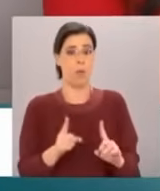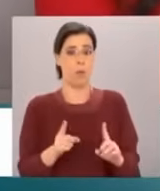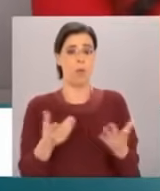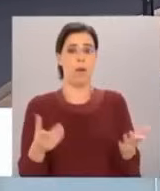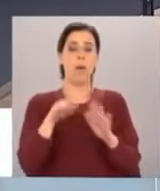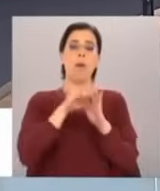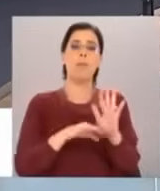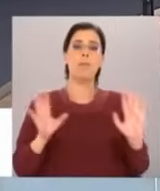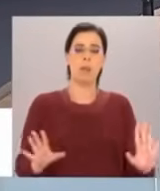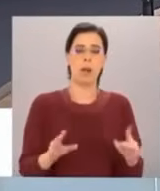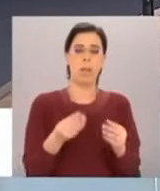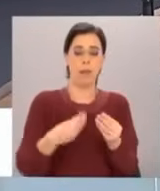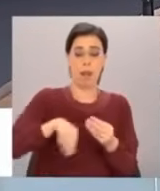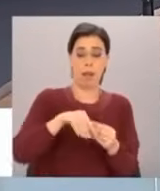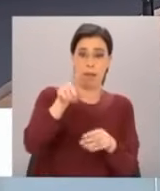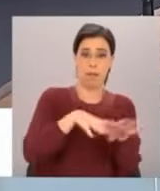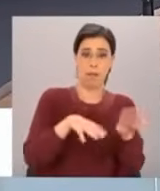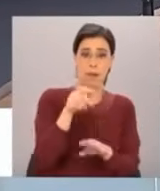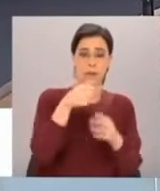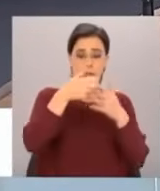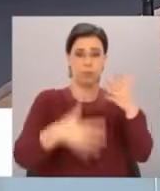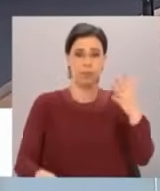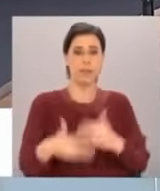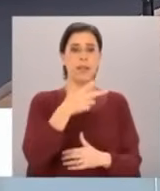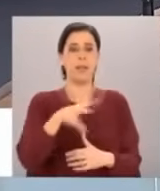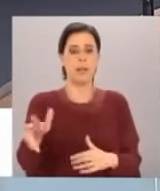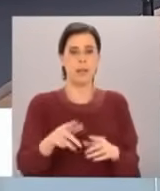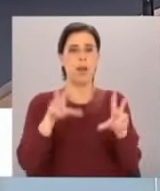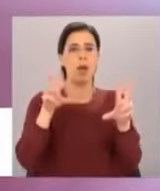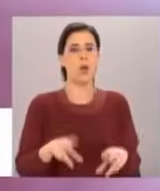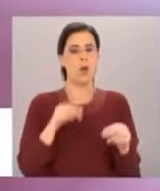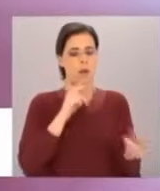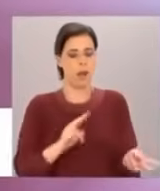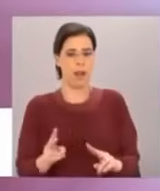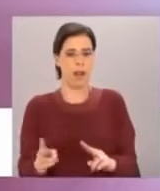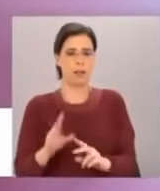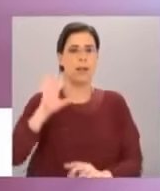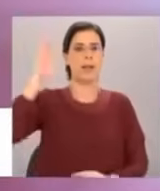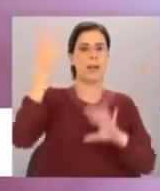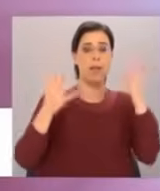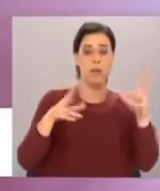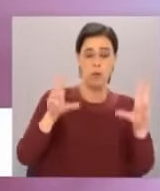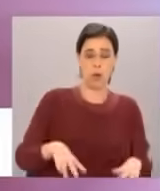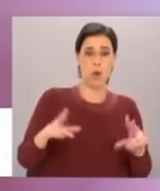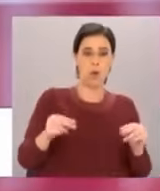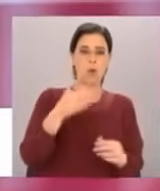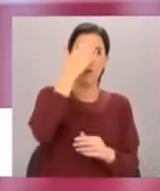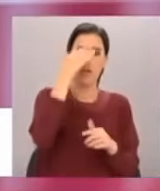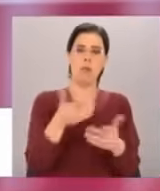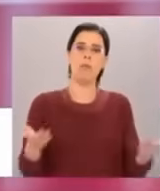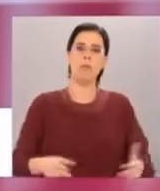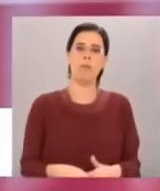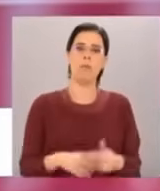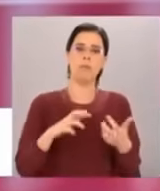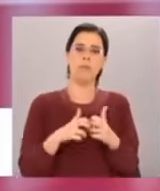através hemograma e nomeadamente nesta agenda que agora faz com as medidas nunca aparece a expressão alterações climáticas não acha que